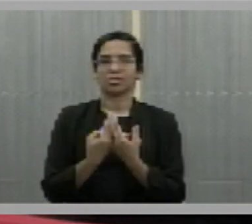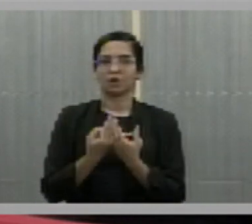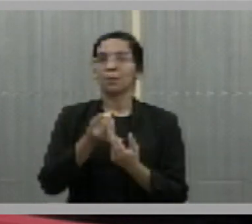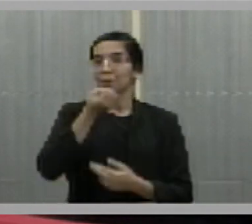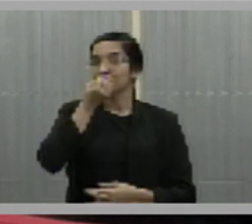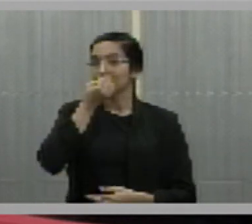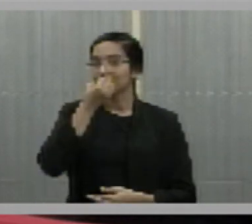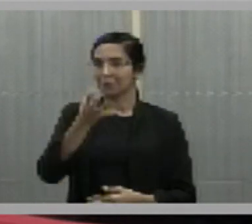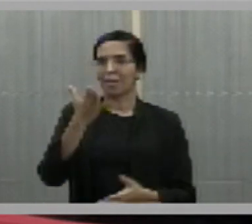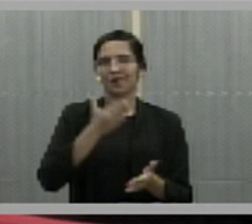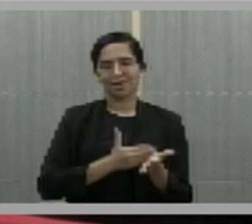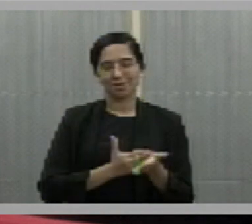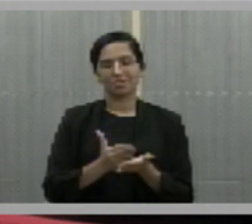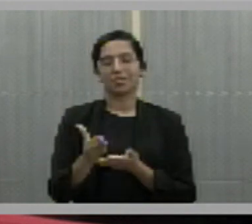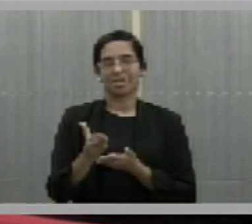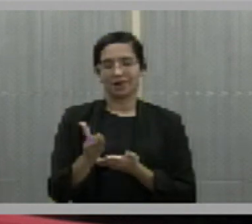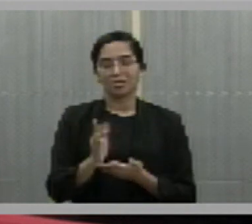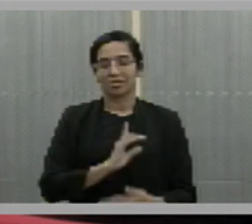o nosso